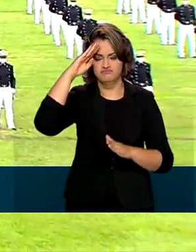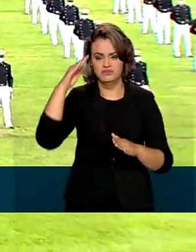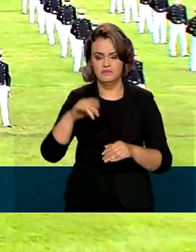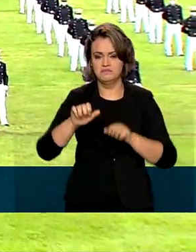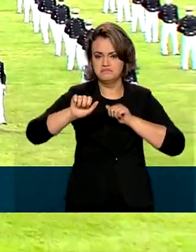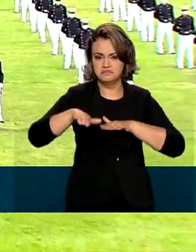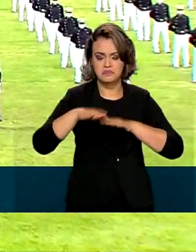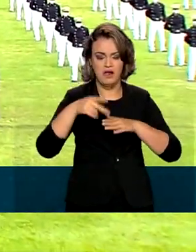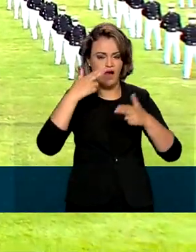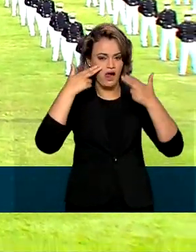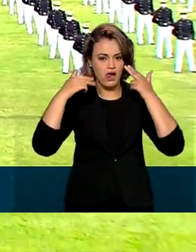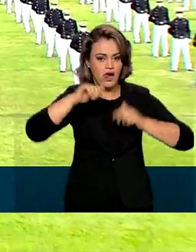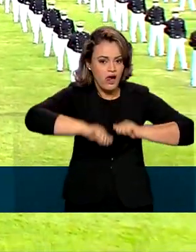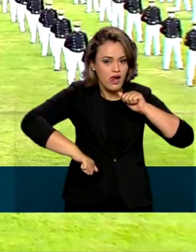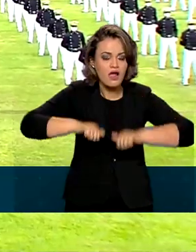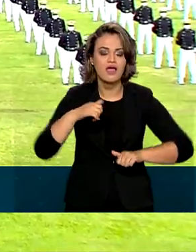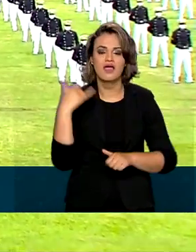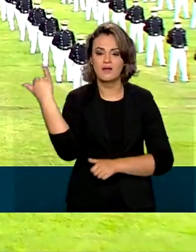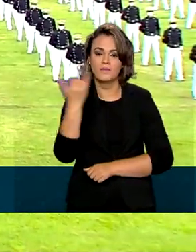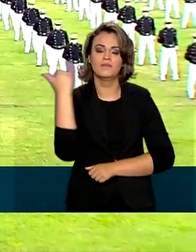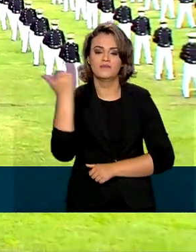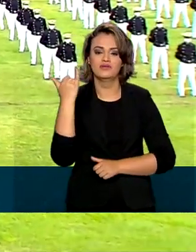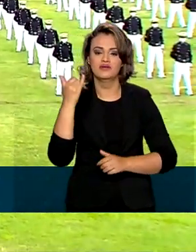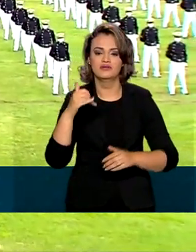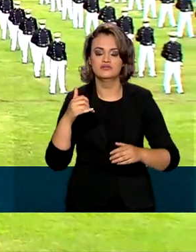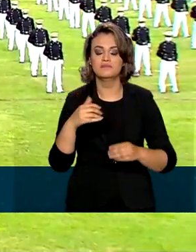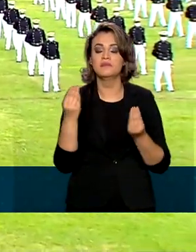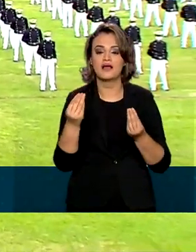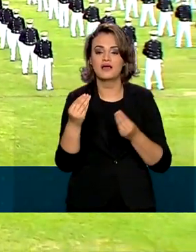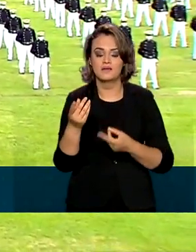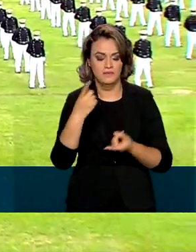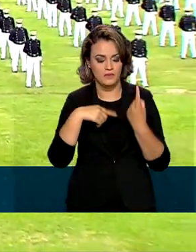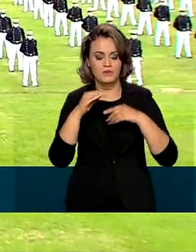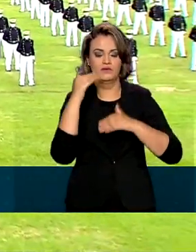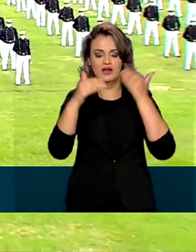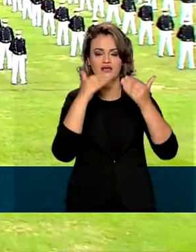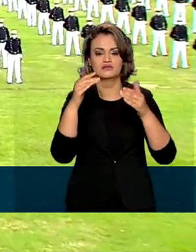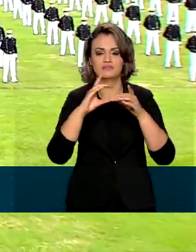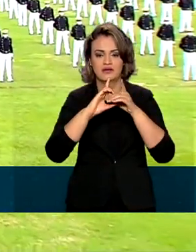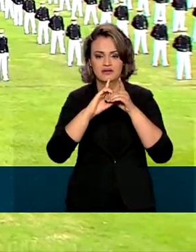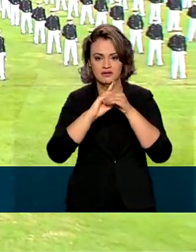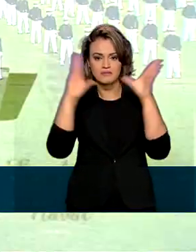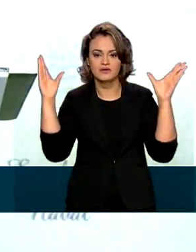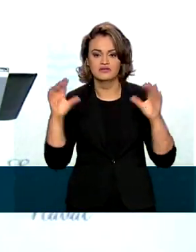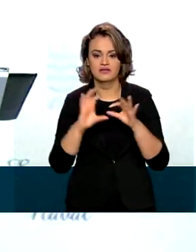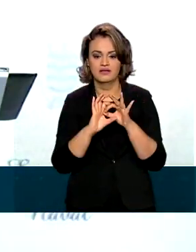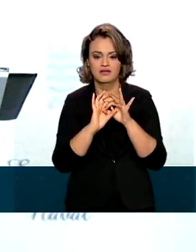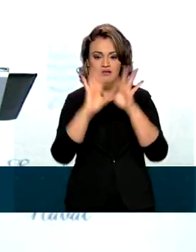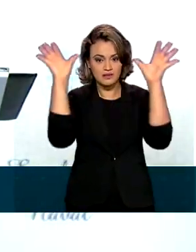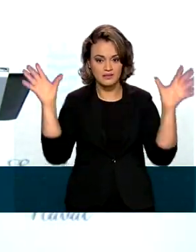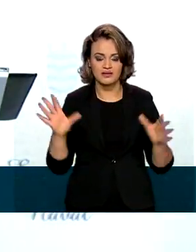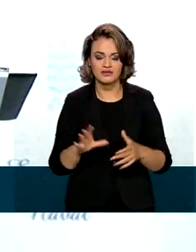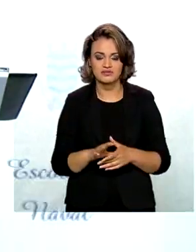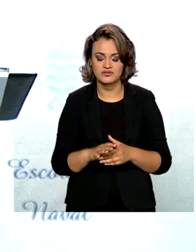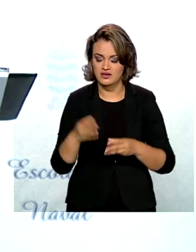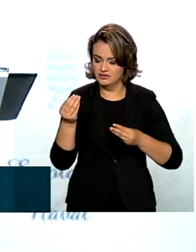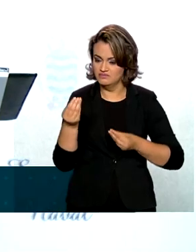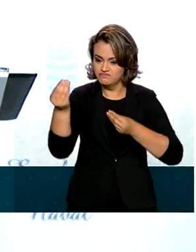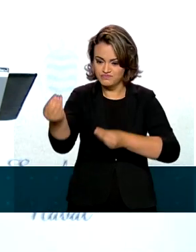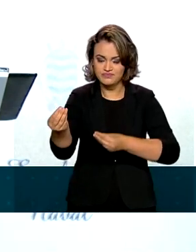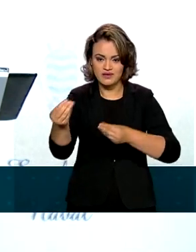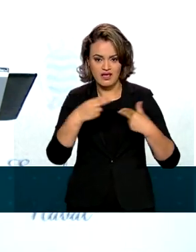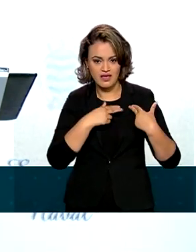são indispensáveis para o progresso para a liberdade e para democracia o recebimento do seu